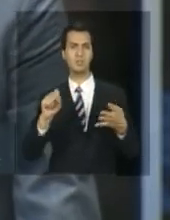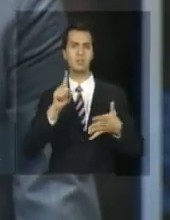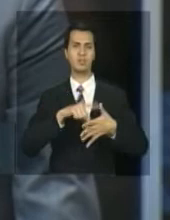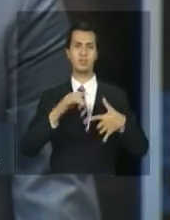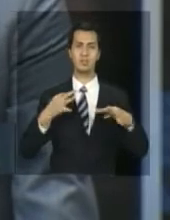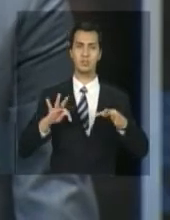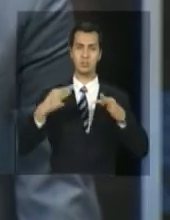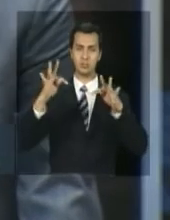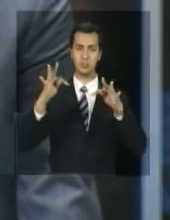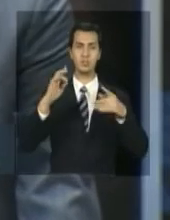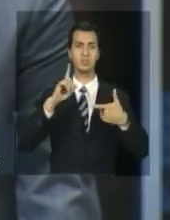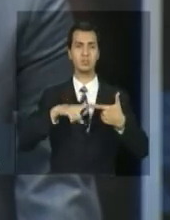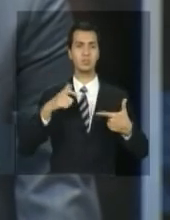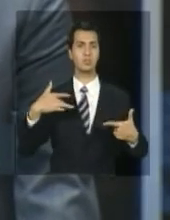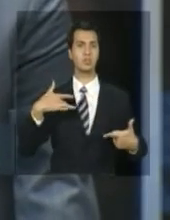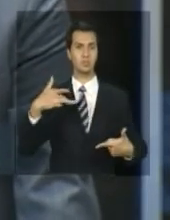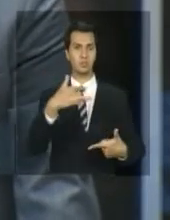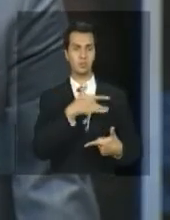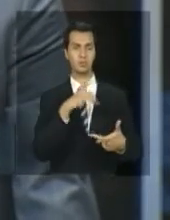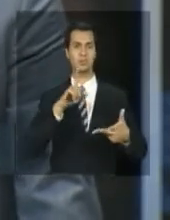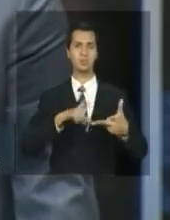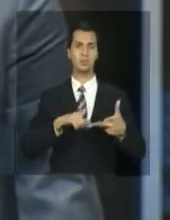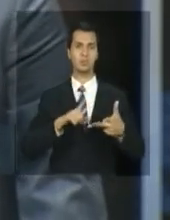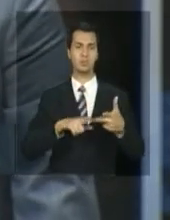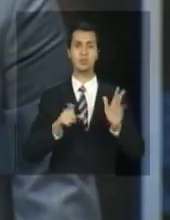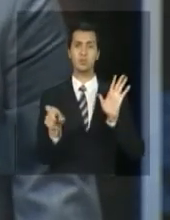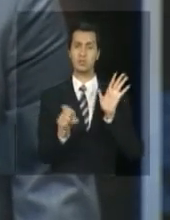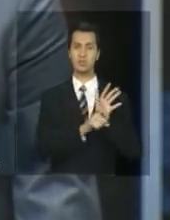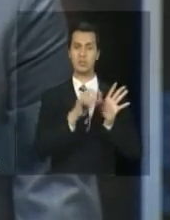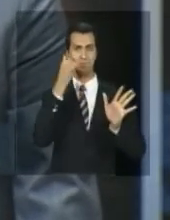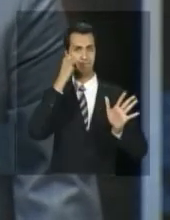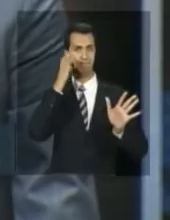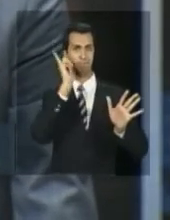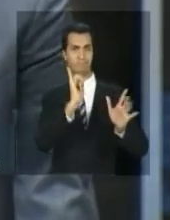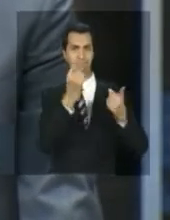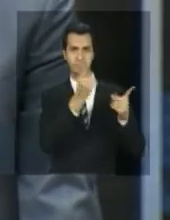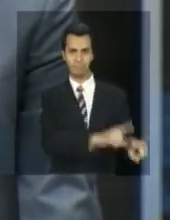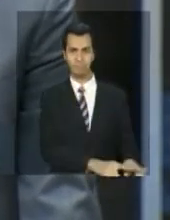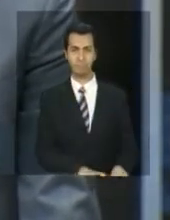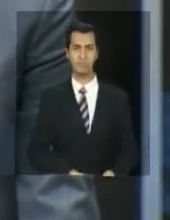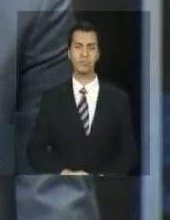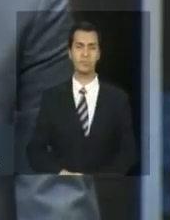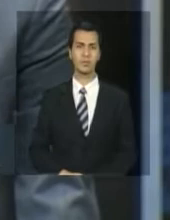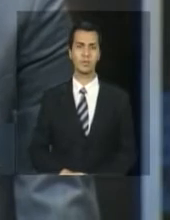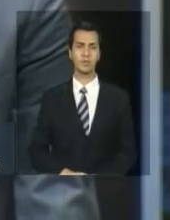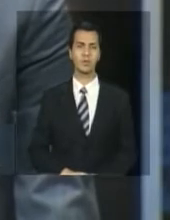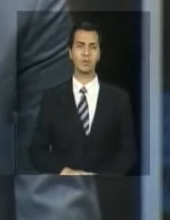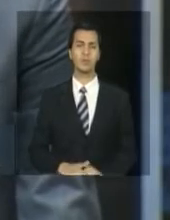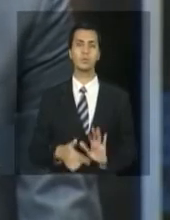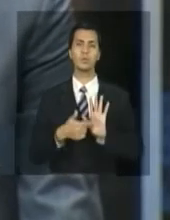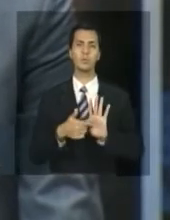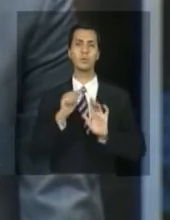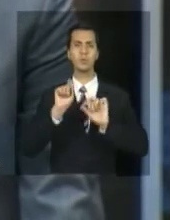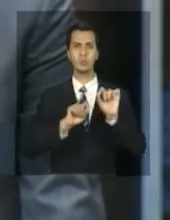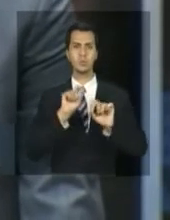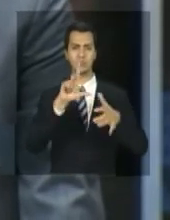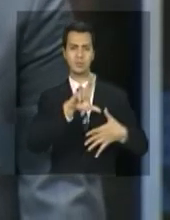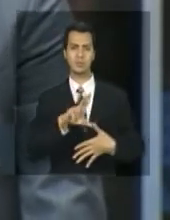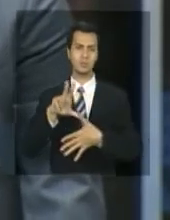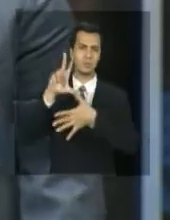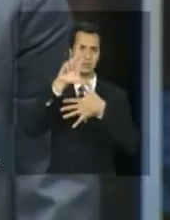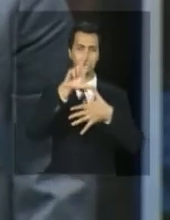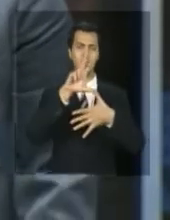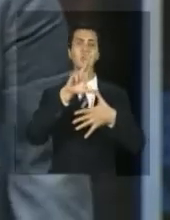tecnologia, de saúde e de combate ao narcotráfico, o que revela o desejo da região